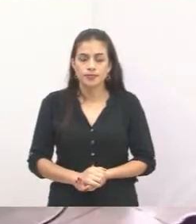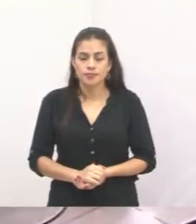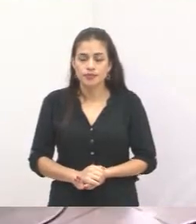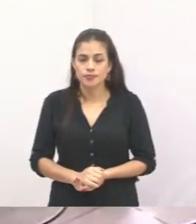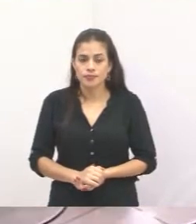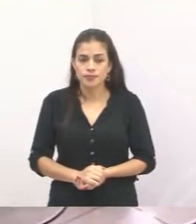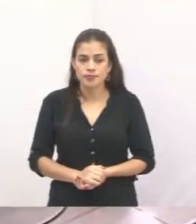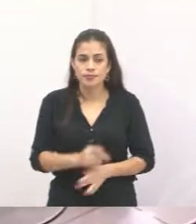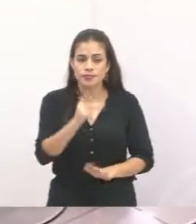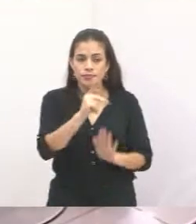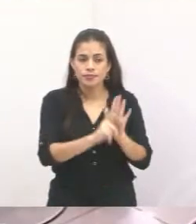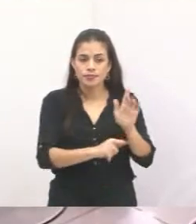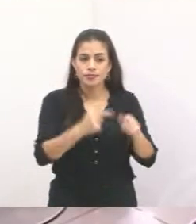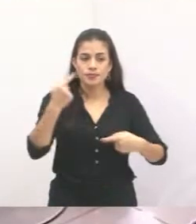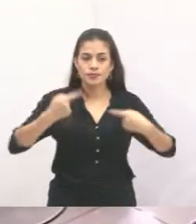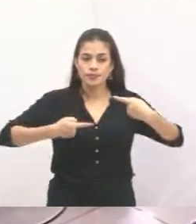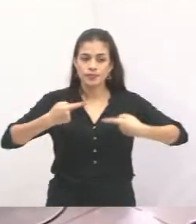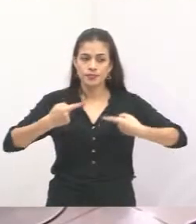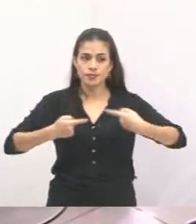O projeto continua em discussão.